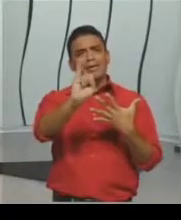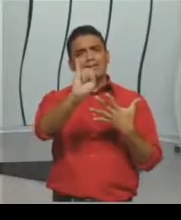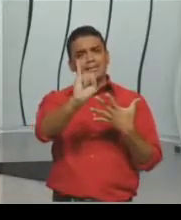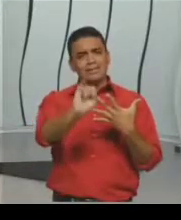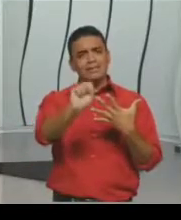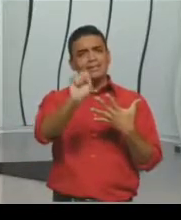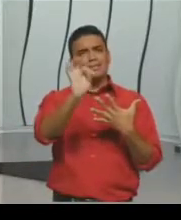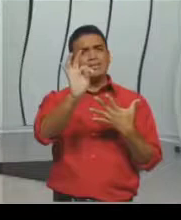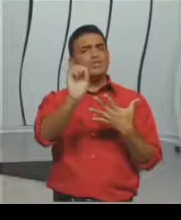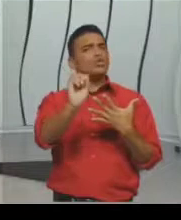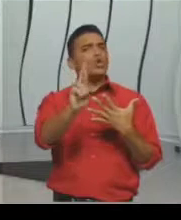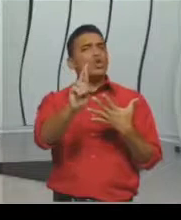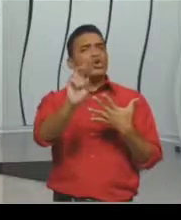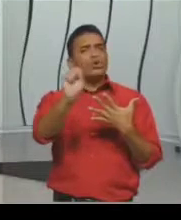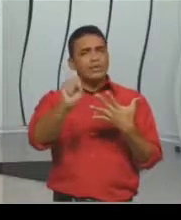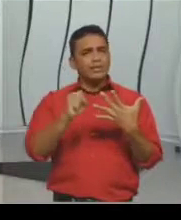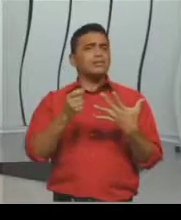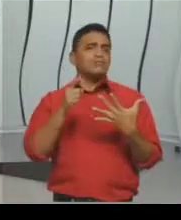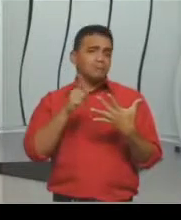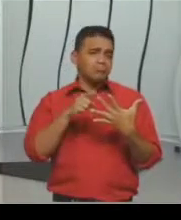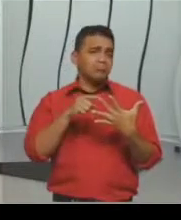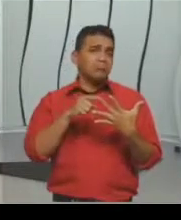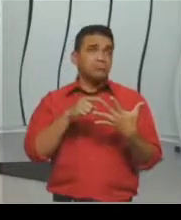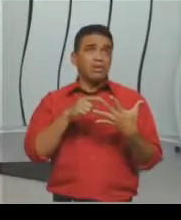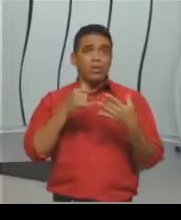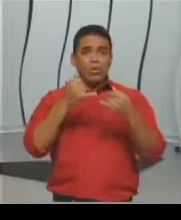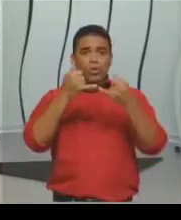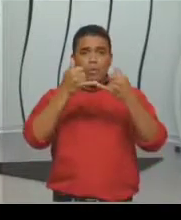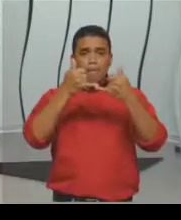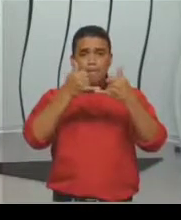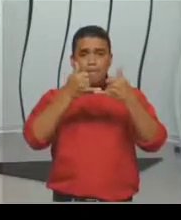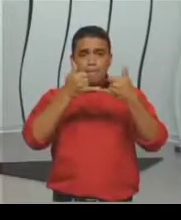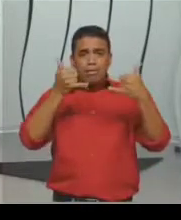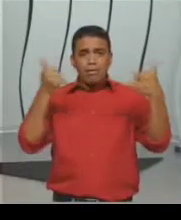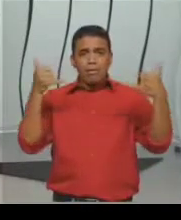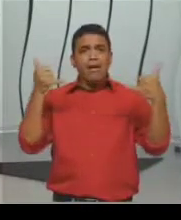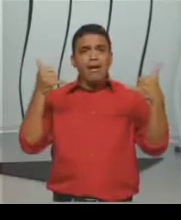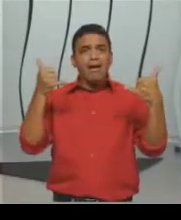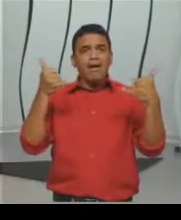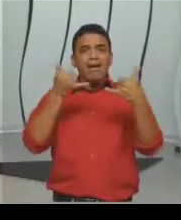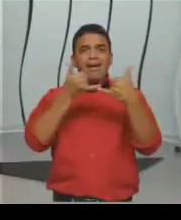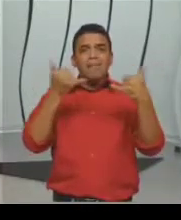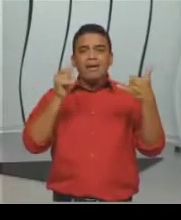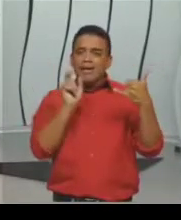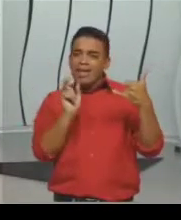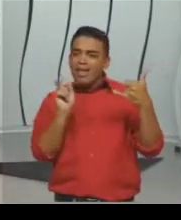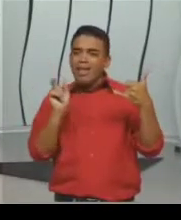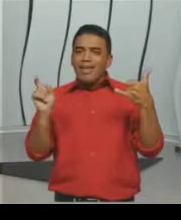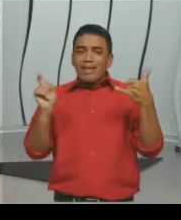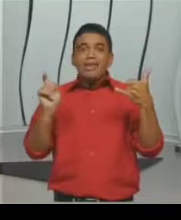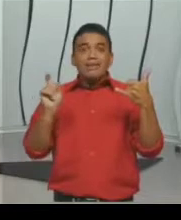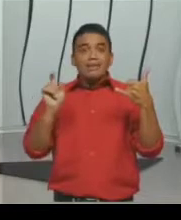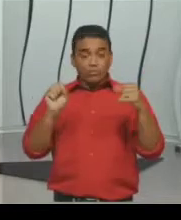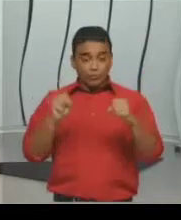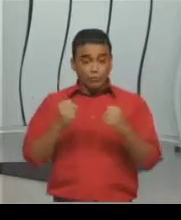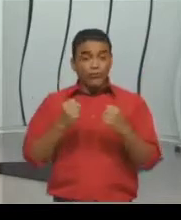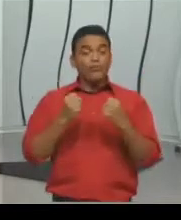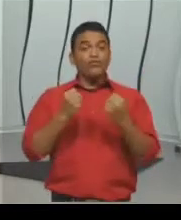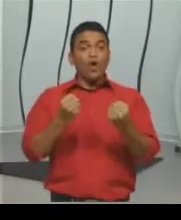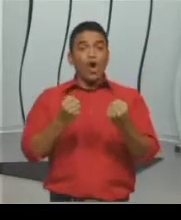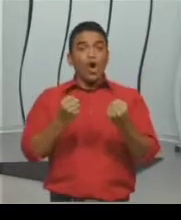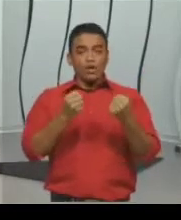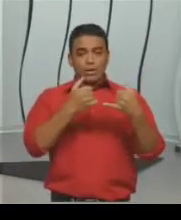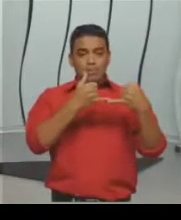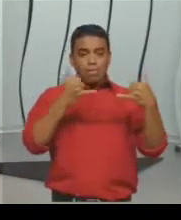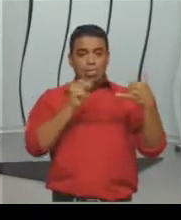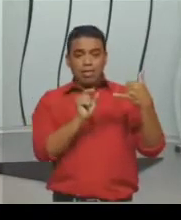aquelas regiões, quando a corrente elétrica estiver passando, que vai passar em alguns componentes que vão resistir à passagem dessa